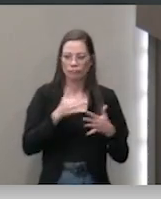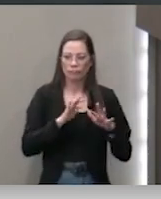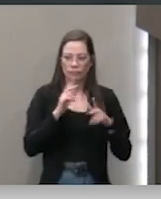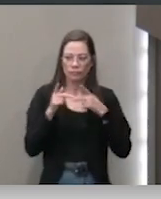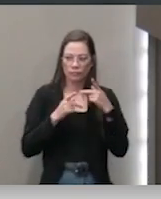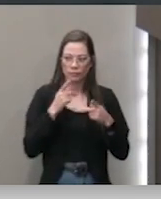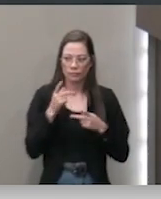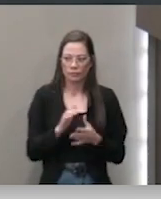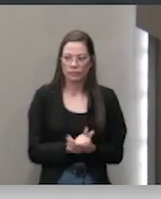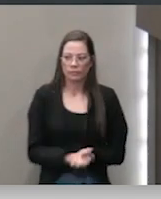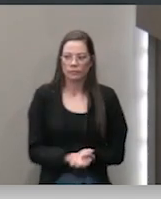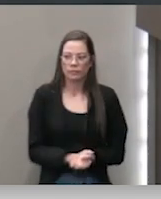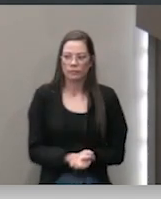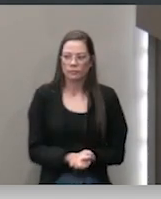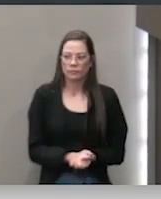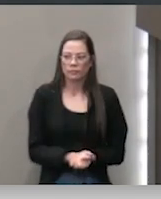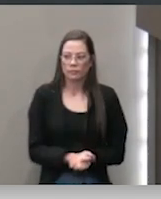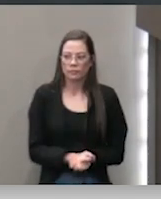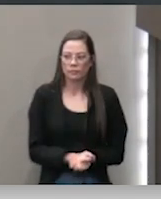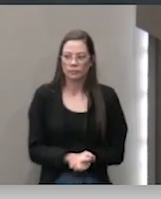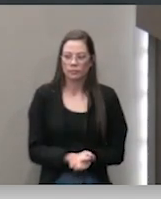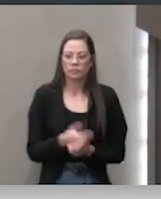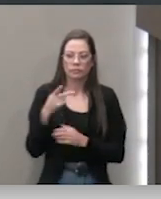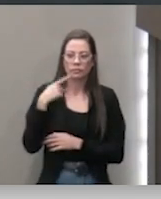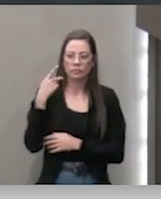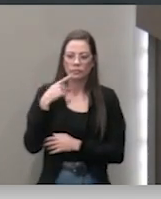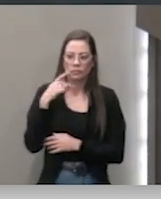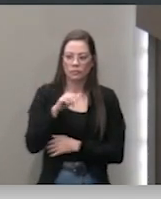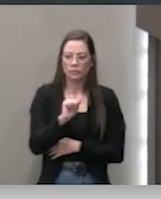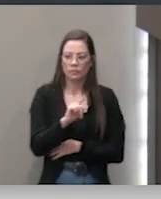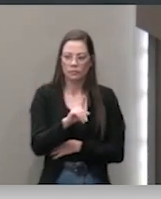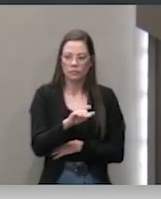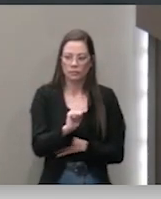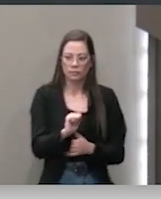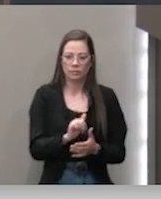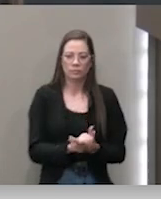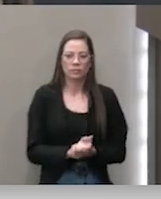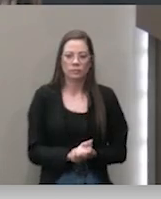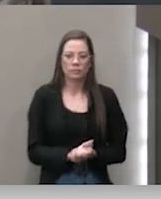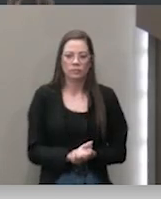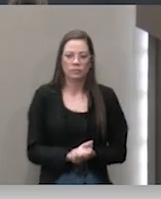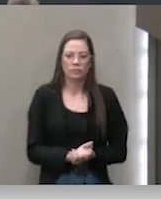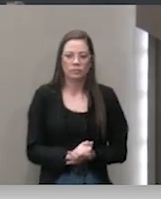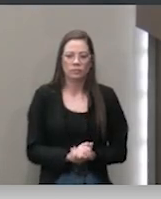Obrigado, contemplado com as palavras do colega. Vereadora Ada Cristina Munareto.